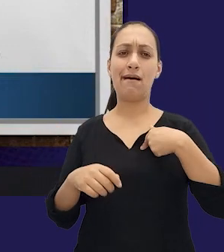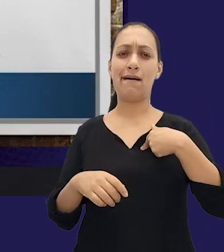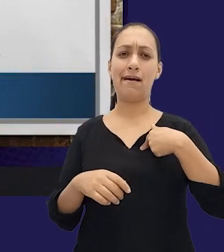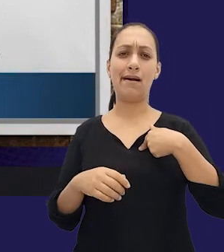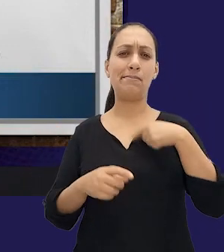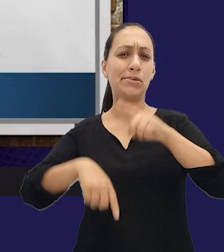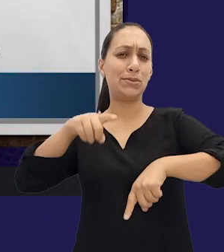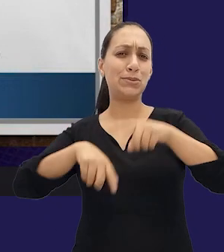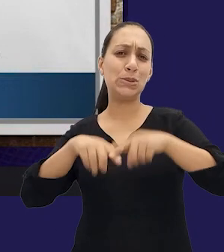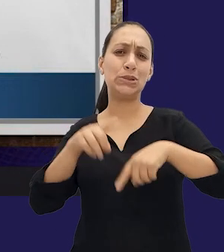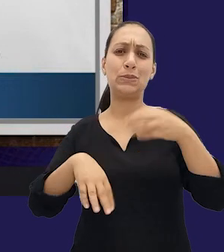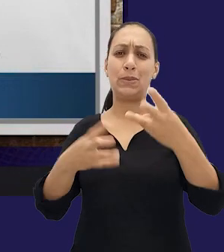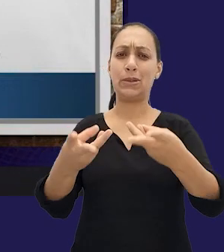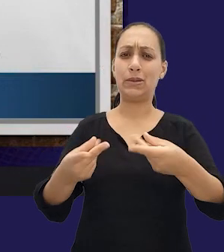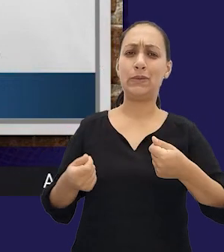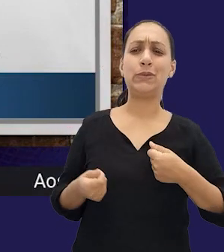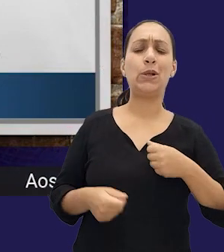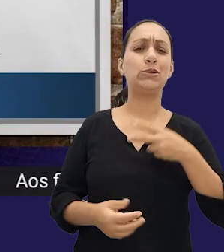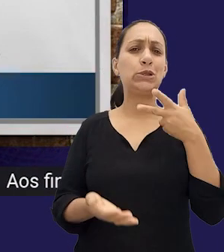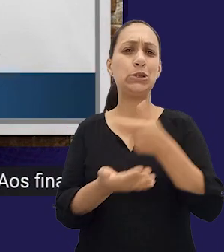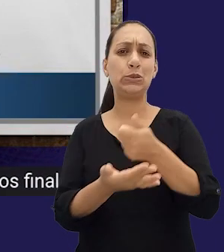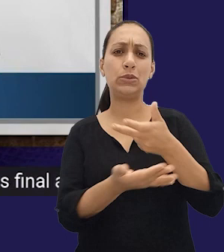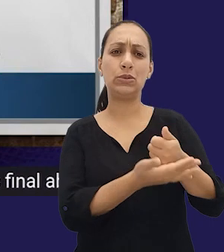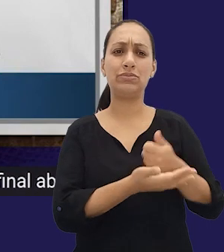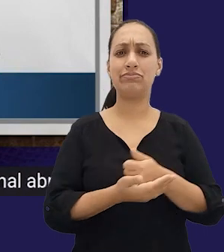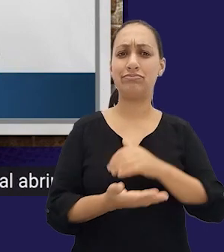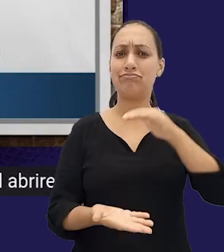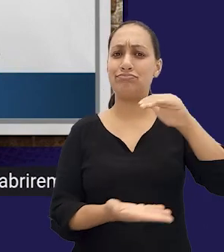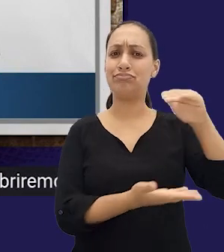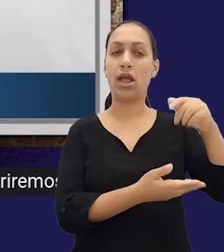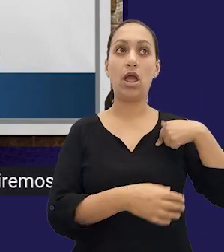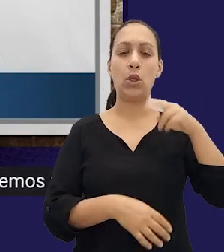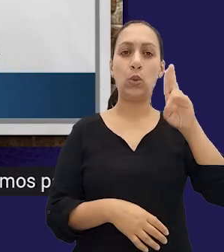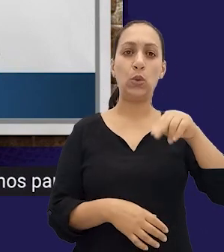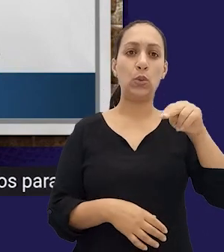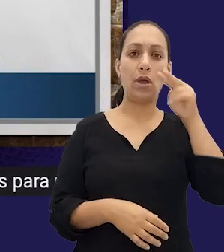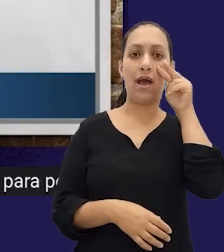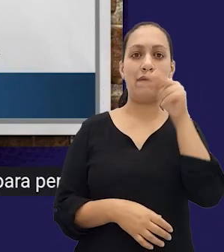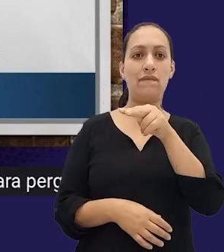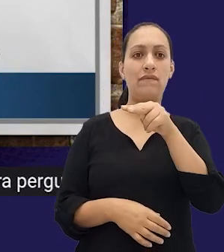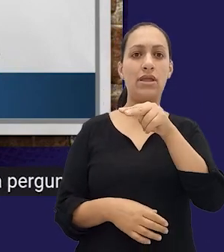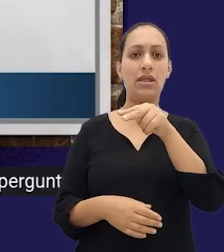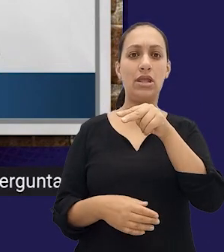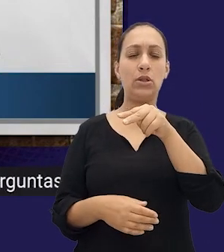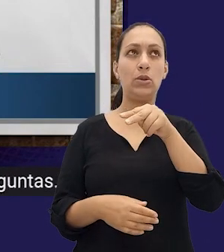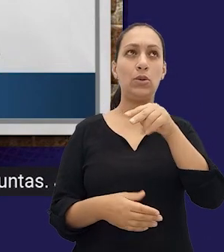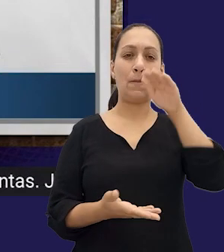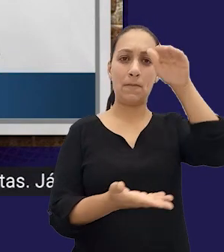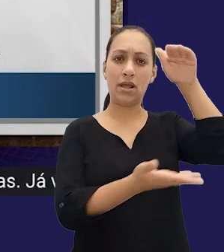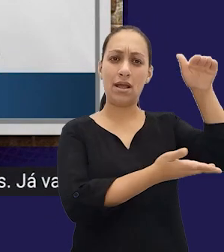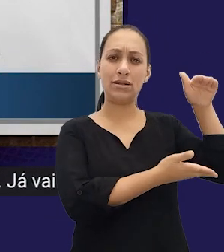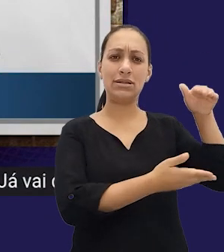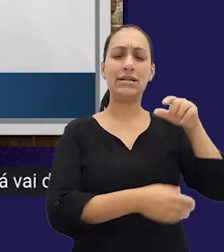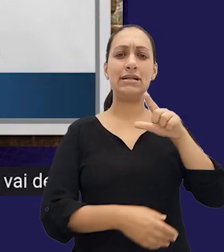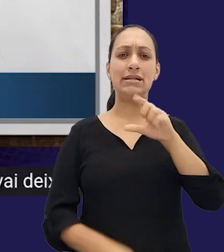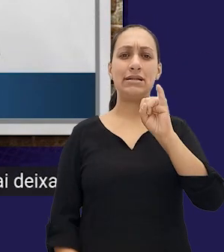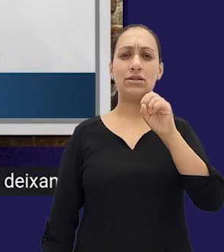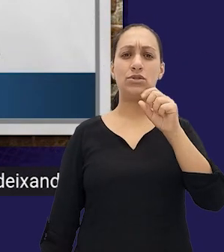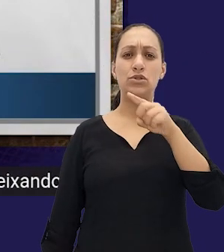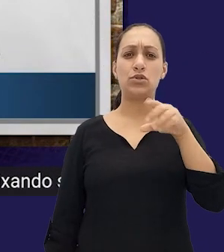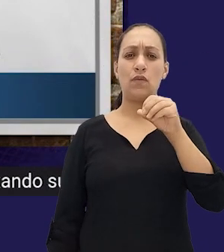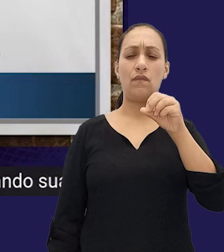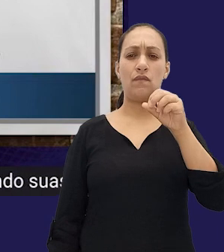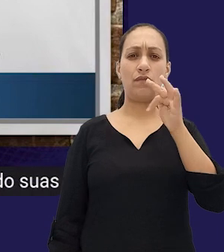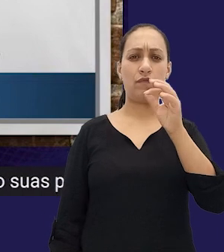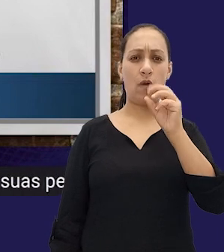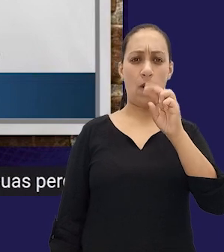produtos maravilhosos, super desinfetantes, né? Eu nunca vi na prateleira do supermercado tanto lisoforme vendido, porque eu já